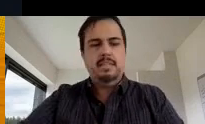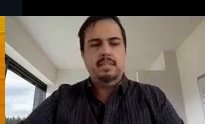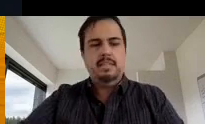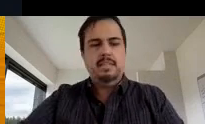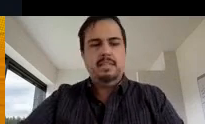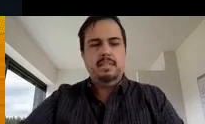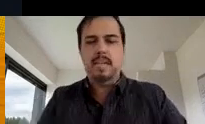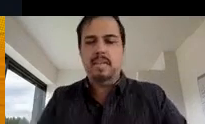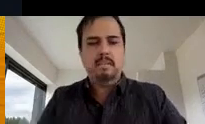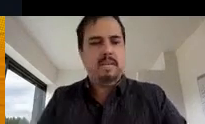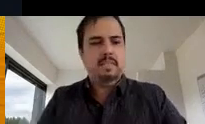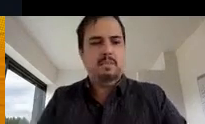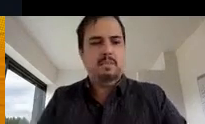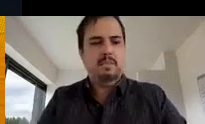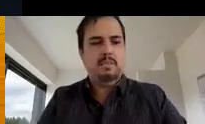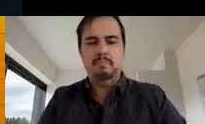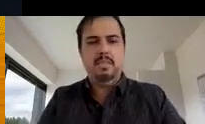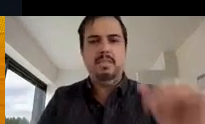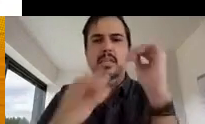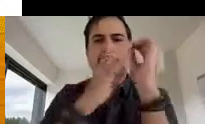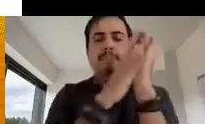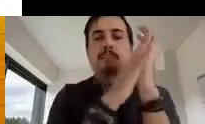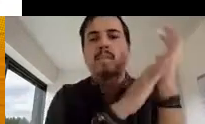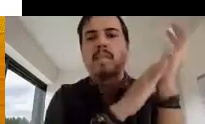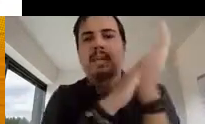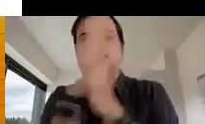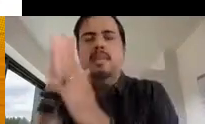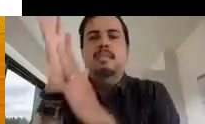um pouco mais aí, Ana. Falei um pouquinho mais, né? Mas